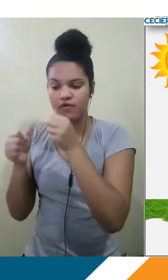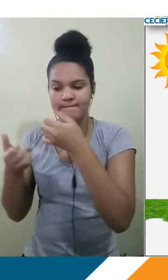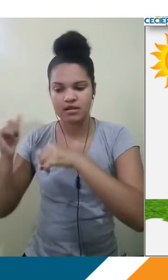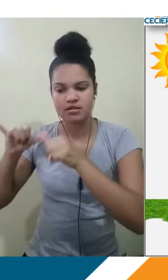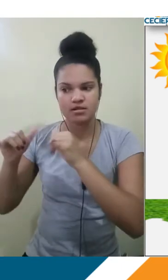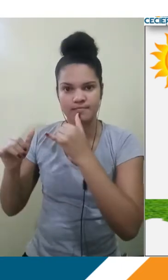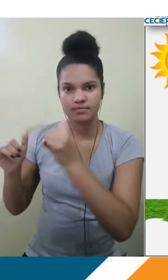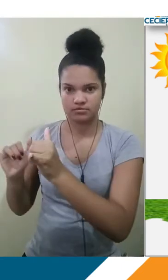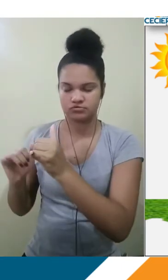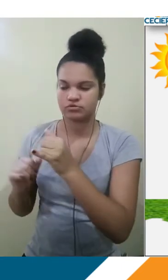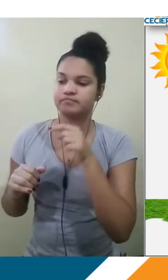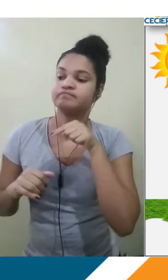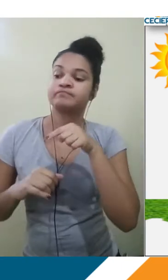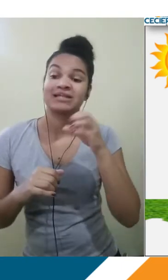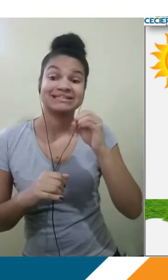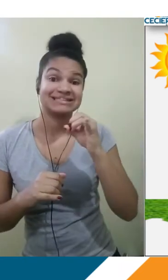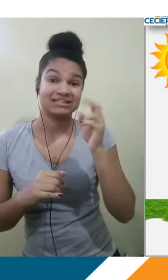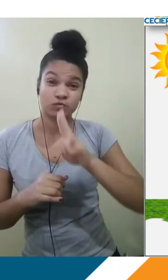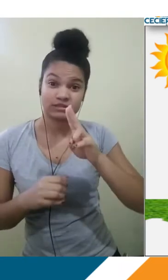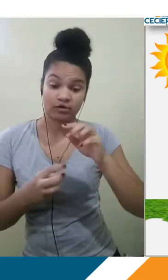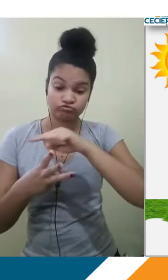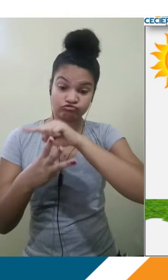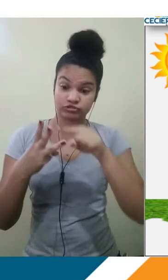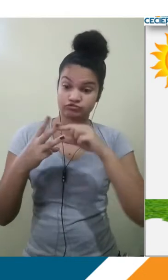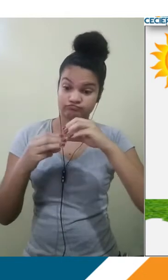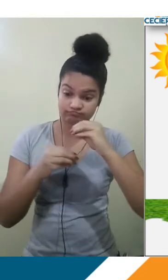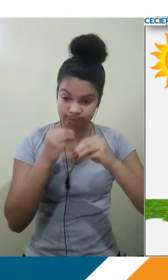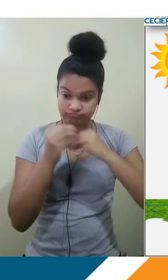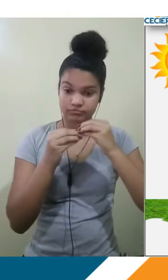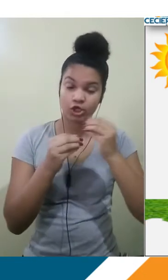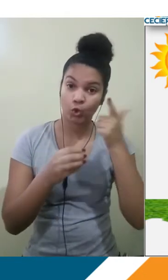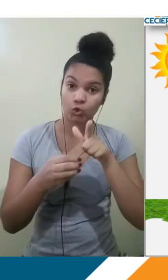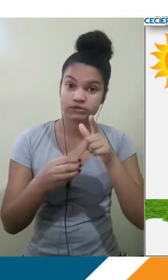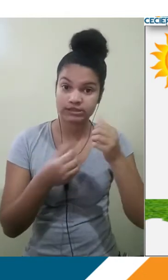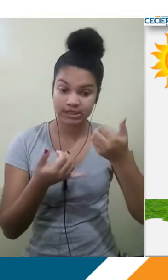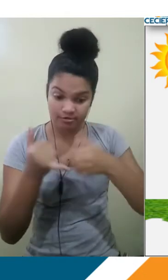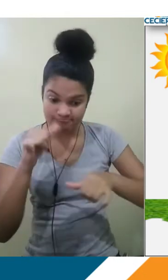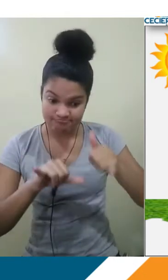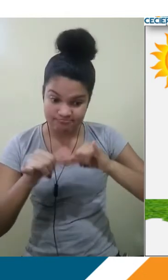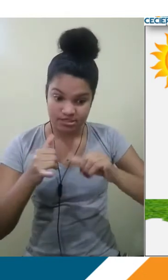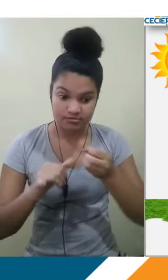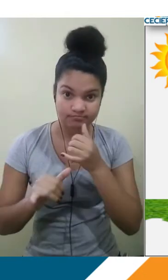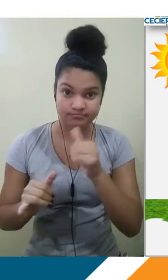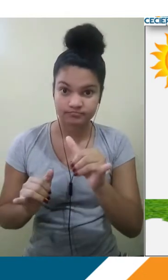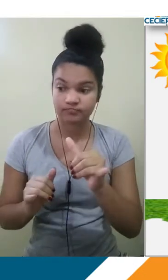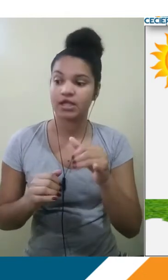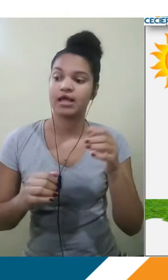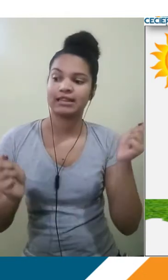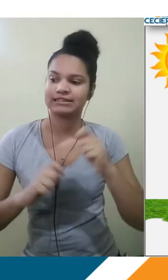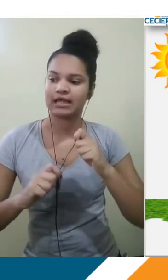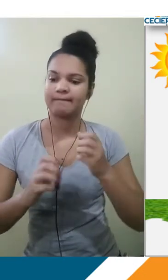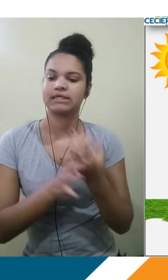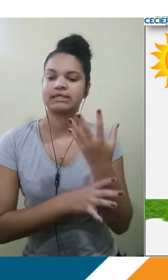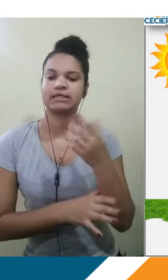esses elementos e transformando a energia da luz em energia química, o vegetal é capaz de produzir